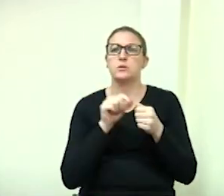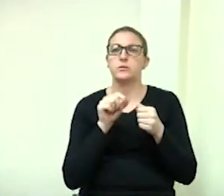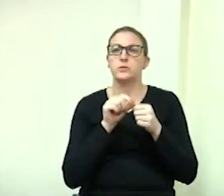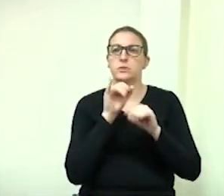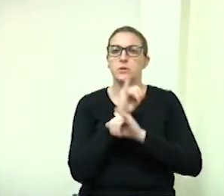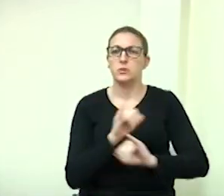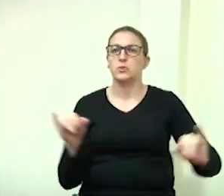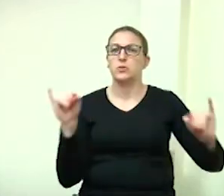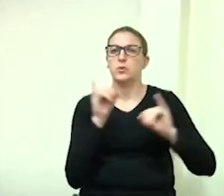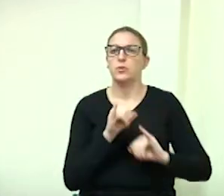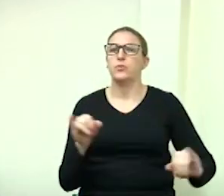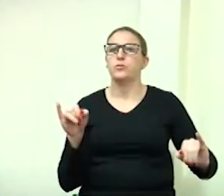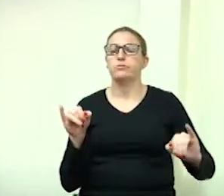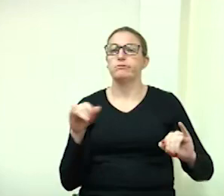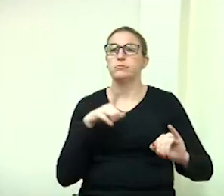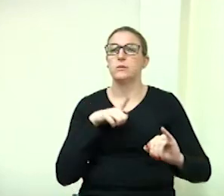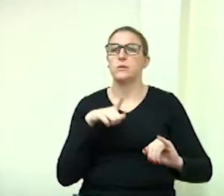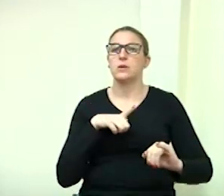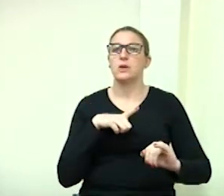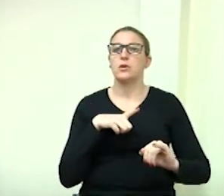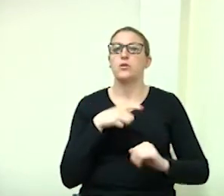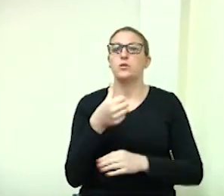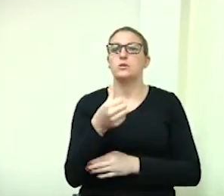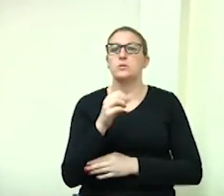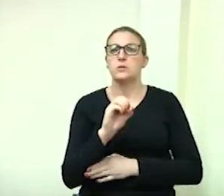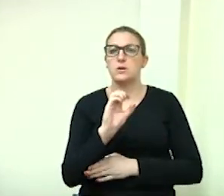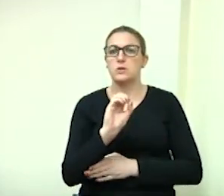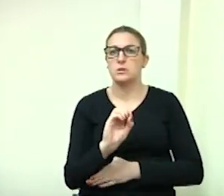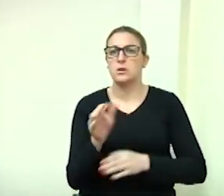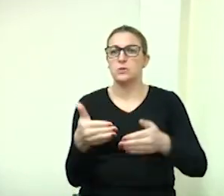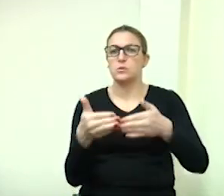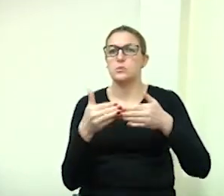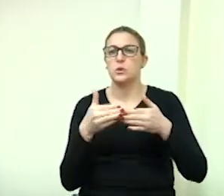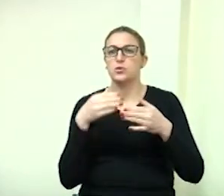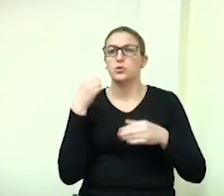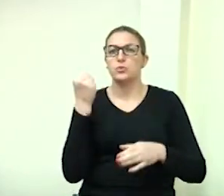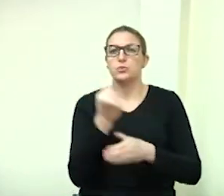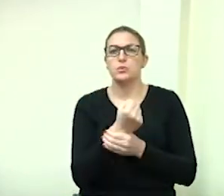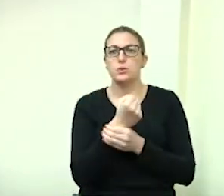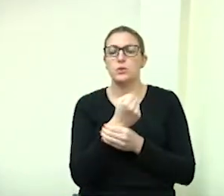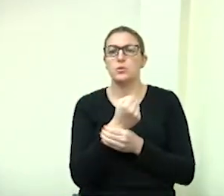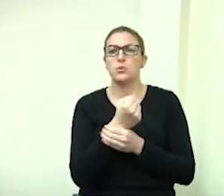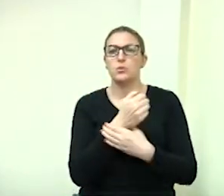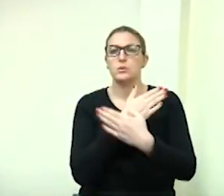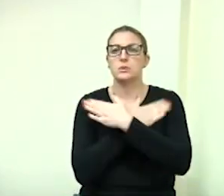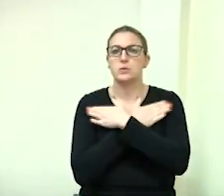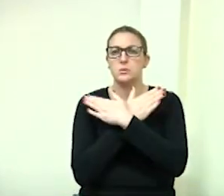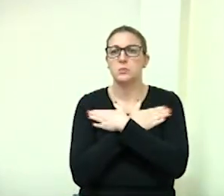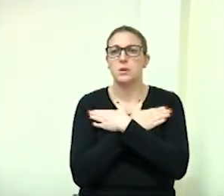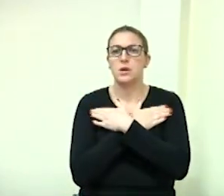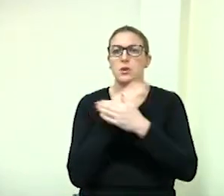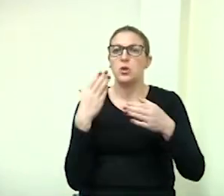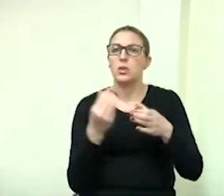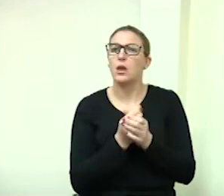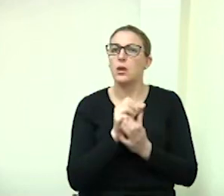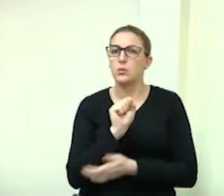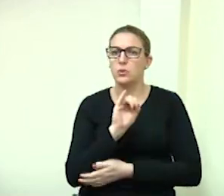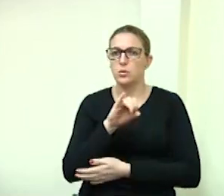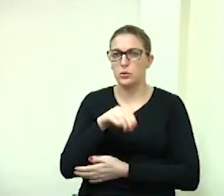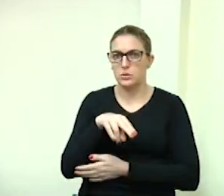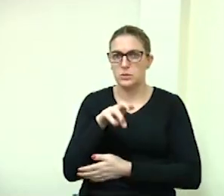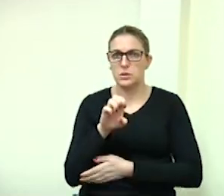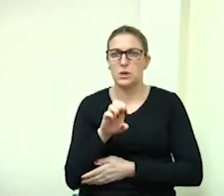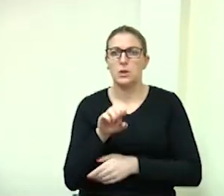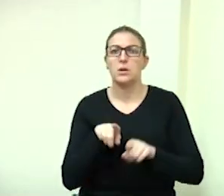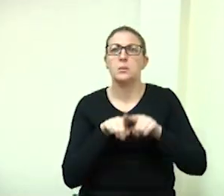pedidos de auxílio de seguro desemprego no cine mas não disseram também que na